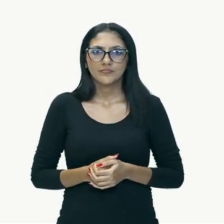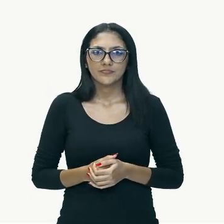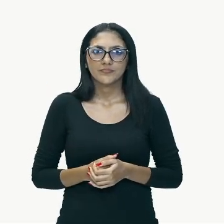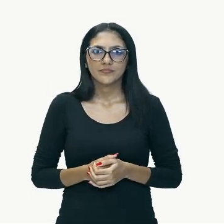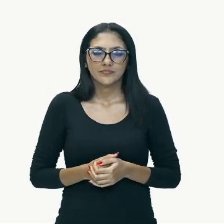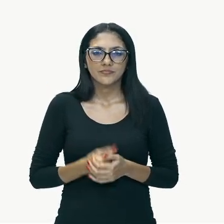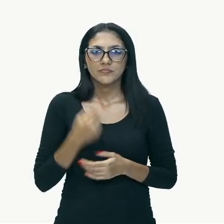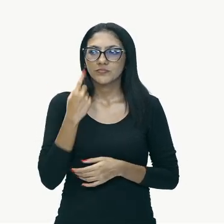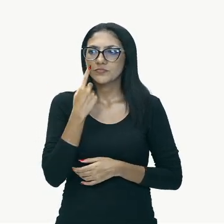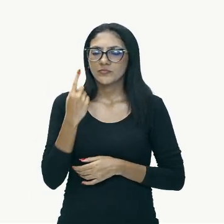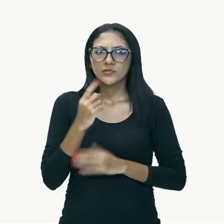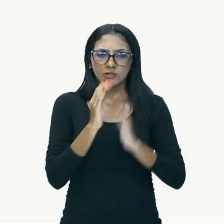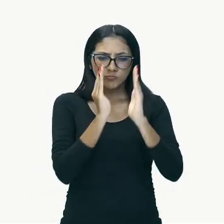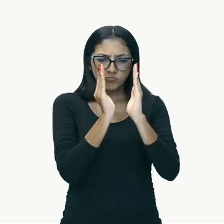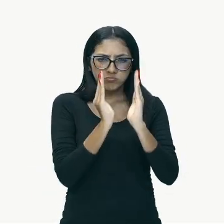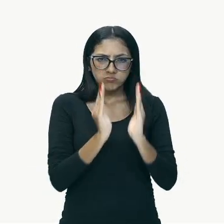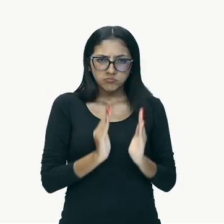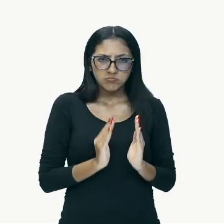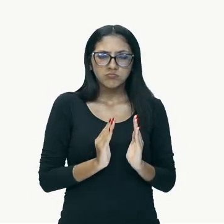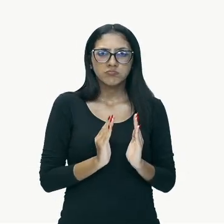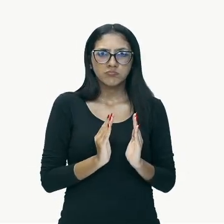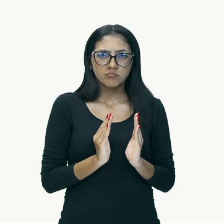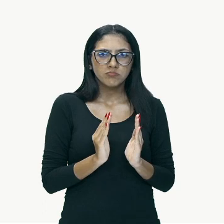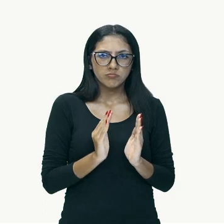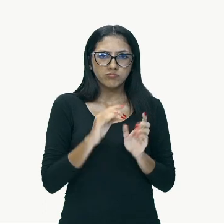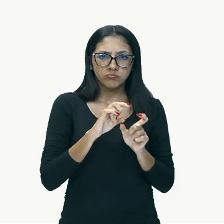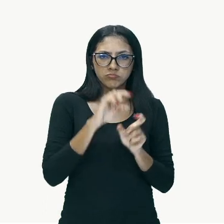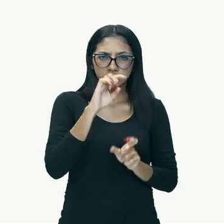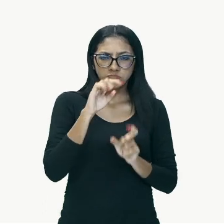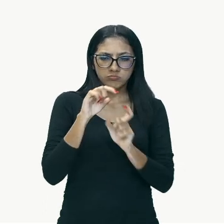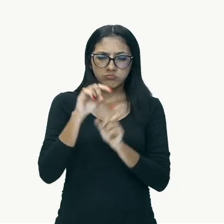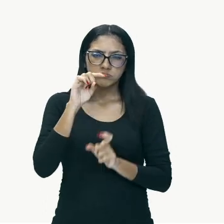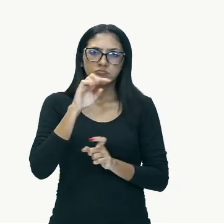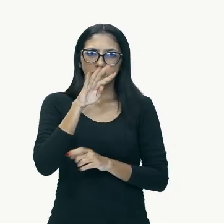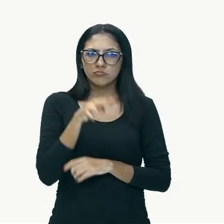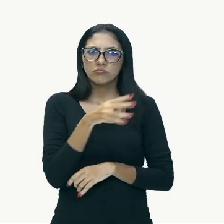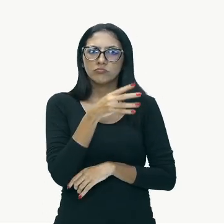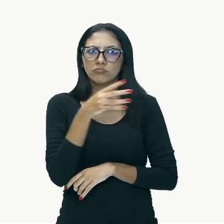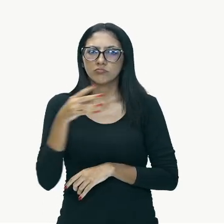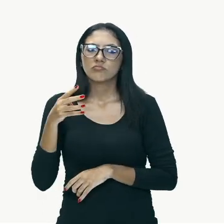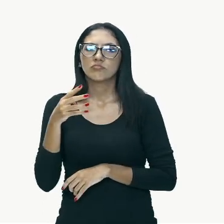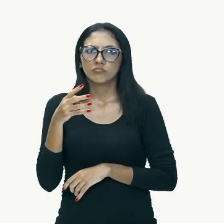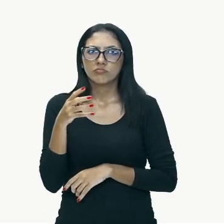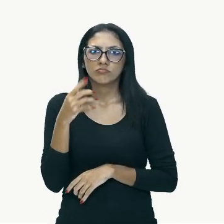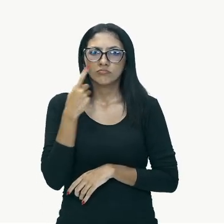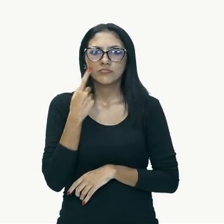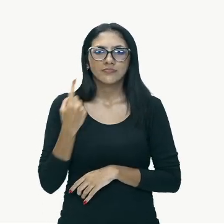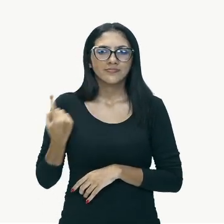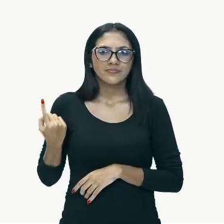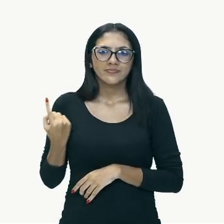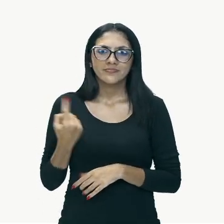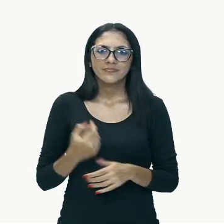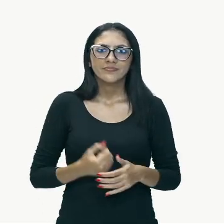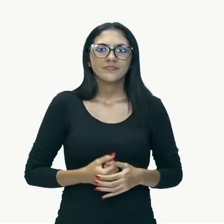44, 21, 21, 21, 23, 44, 19, 19, 20, ou 19,